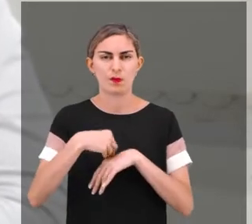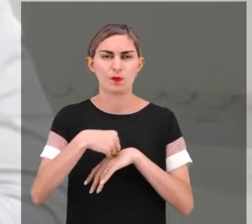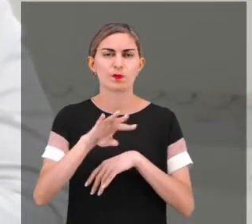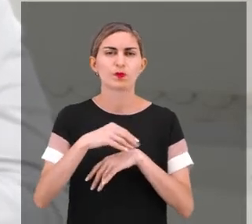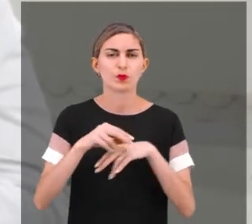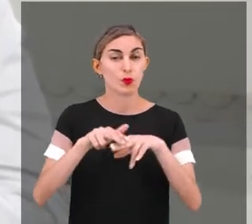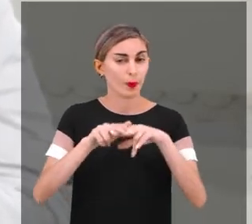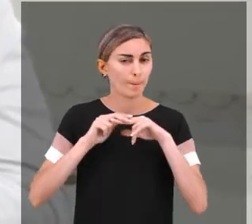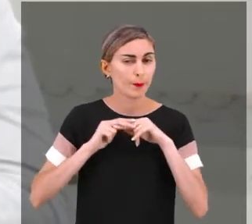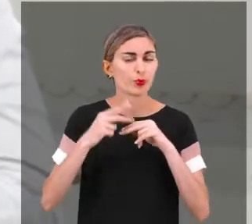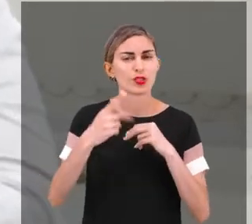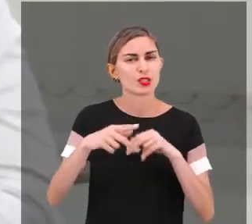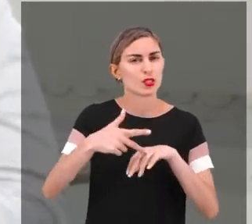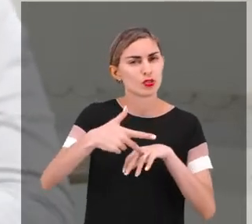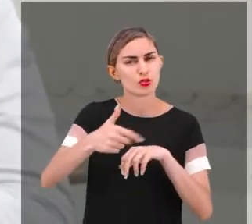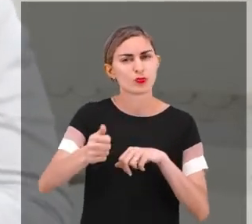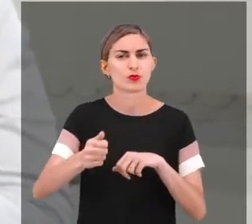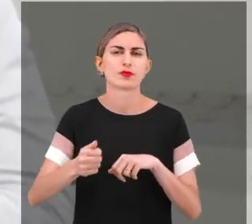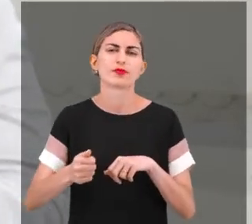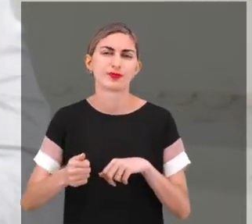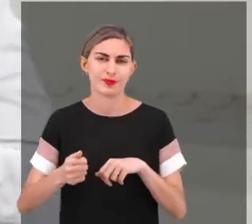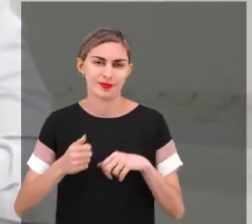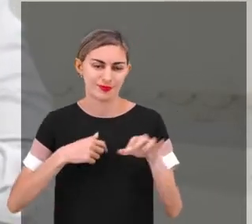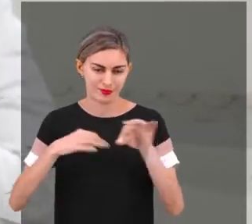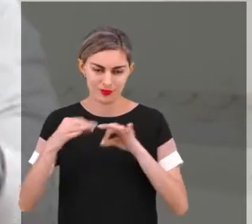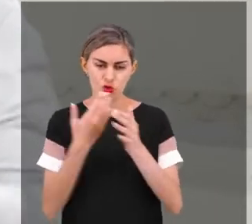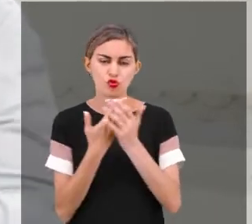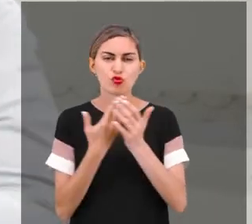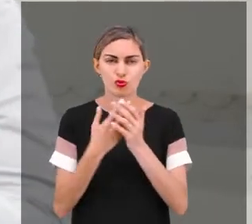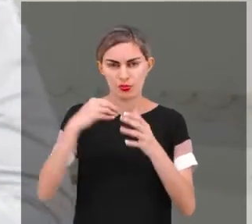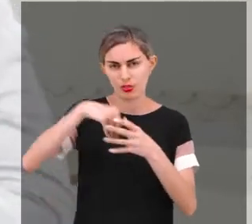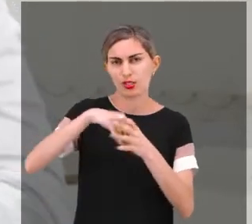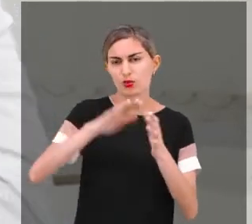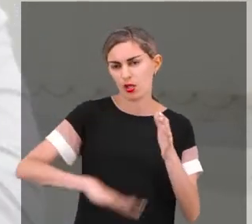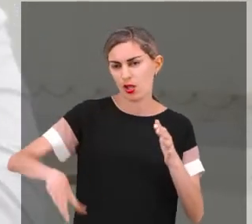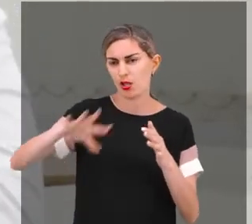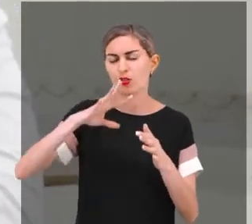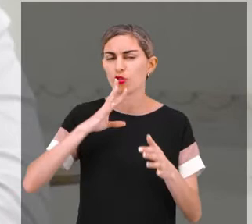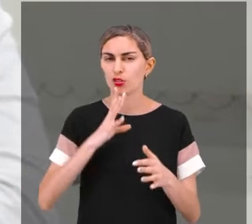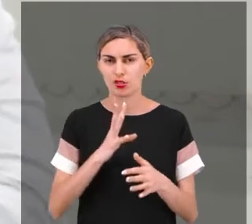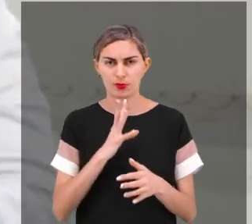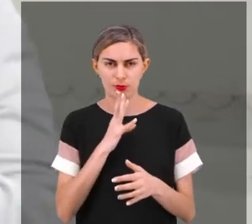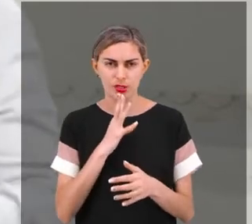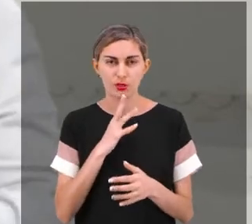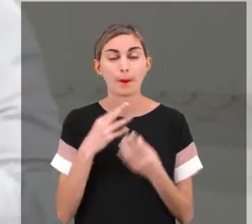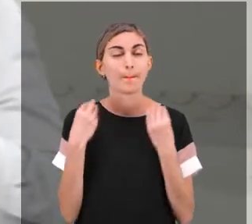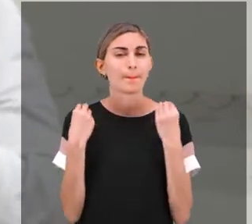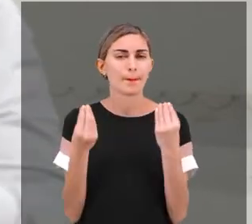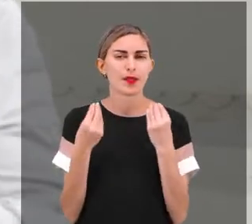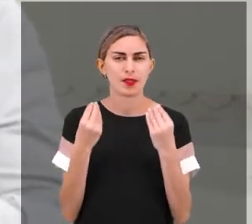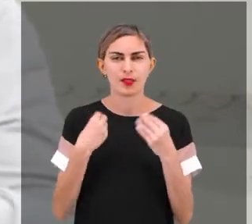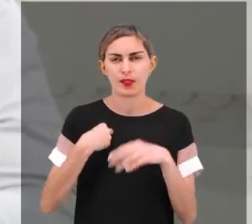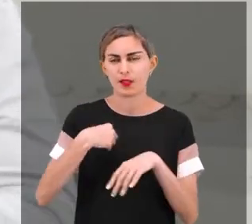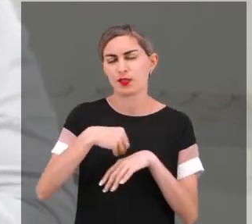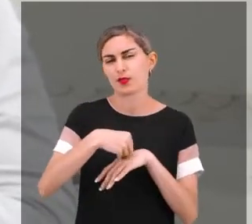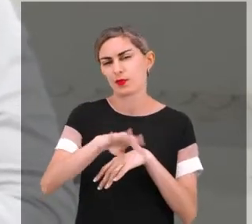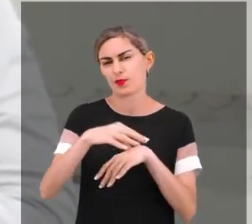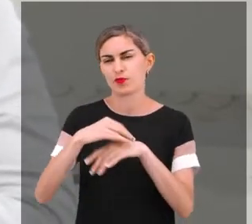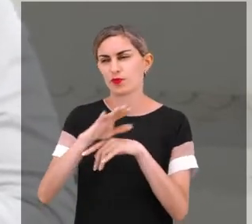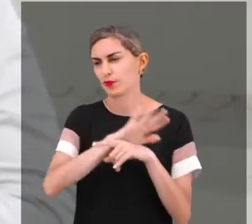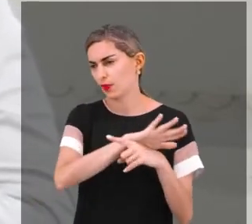empresas. Por isso que eles se especializam, né, cada um dentro da sua área de conhecimento, para que eles